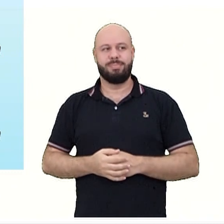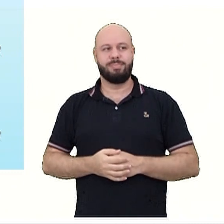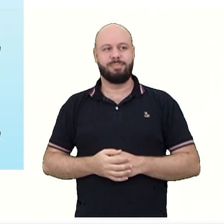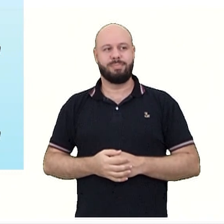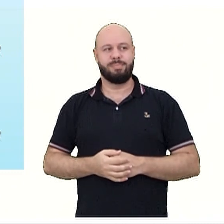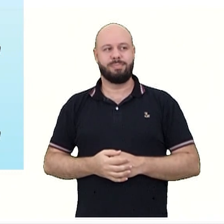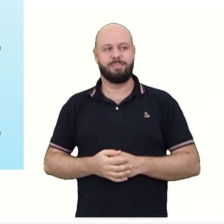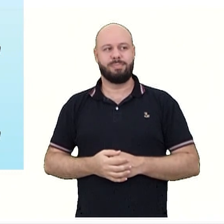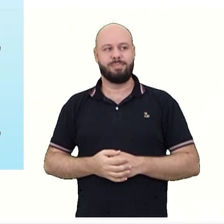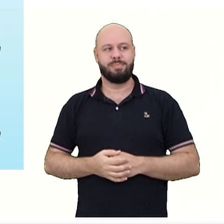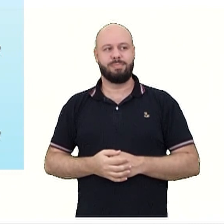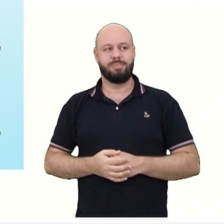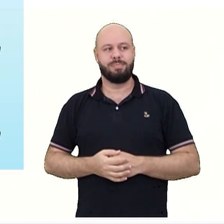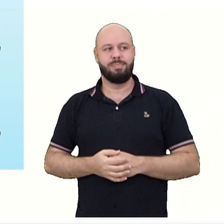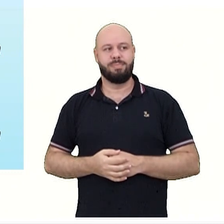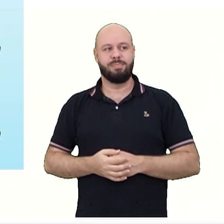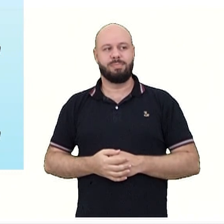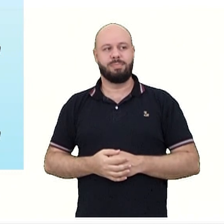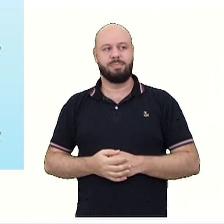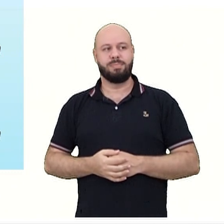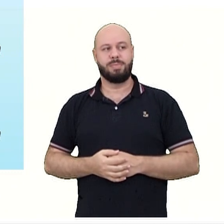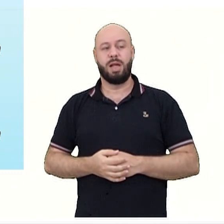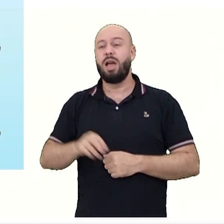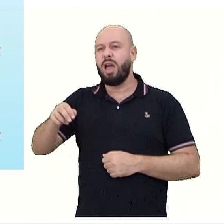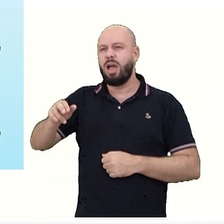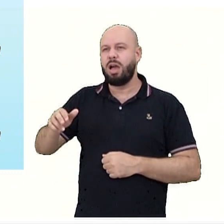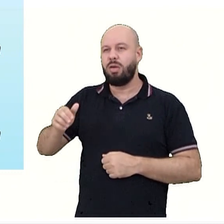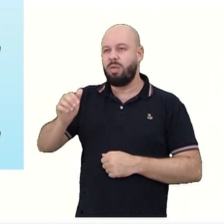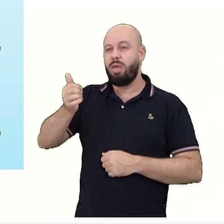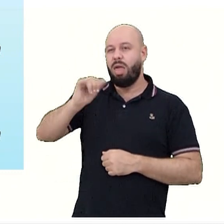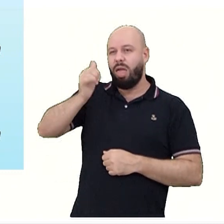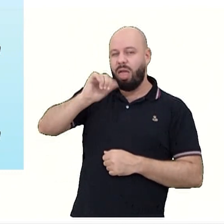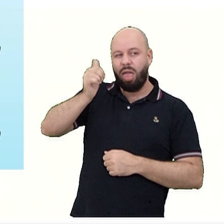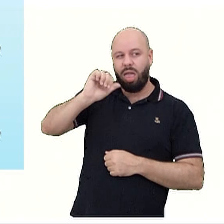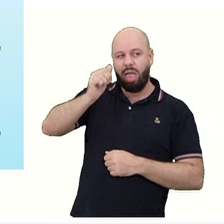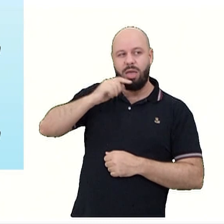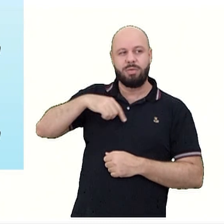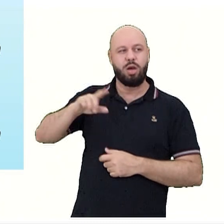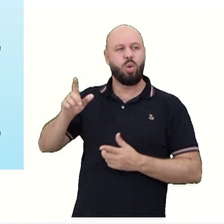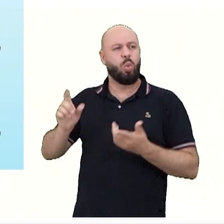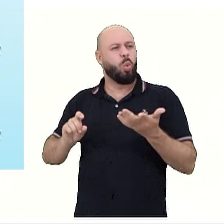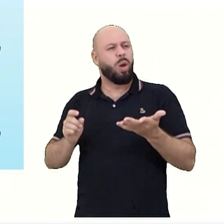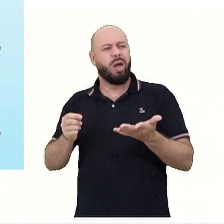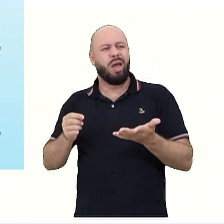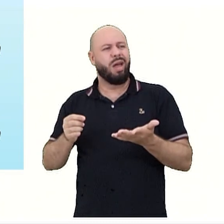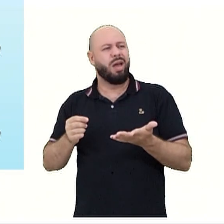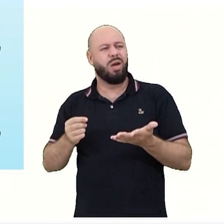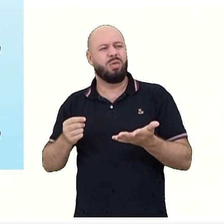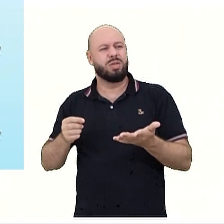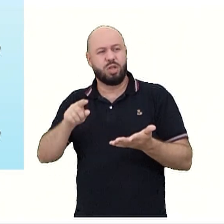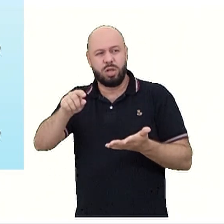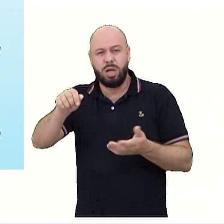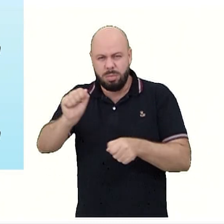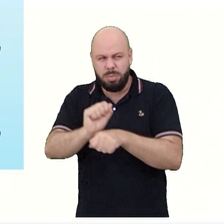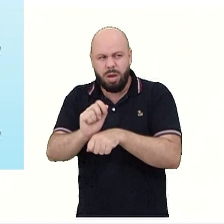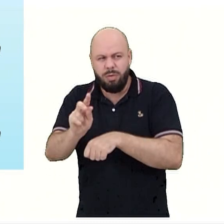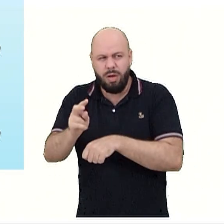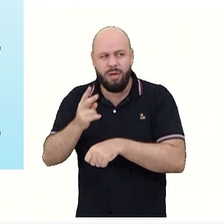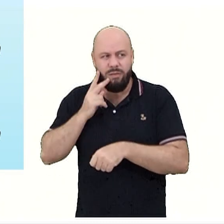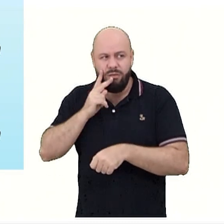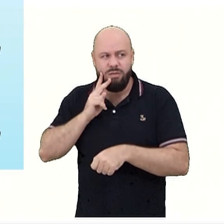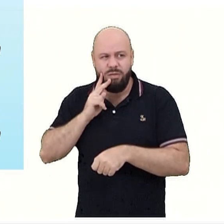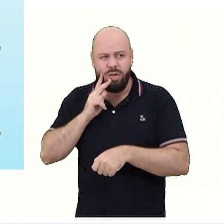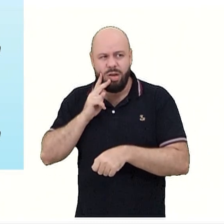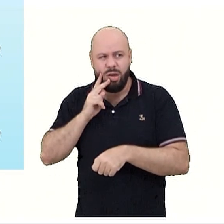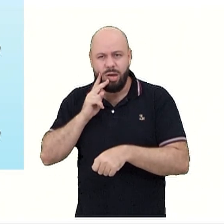né? Moravam em Nova York. There is no beer. Would you like some wine instead? Não há cerveja, não